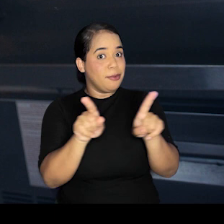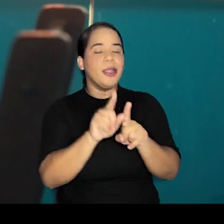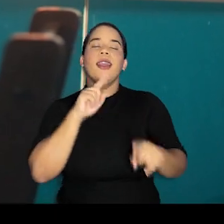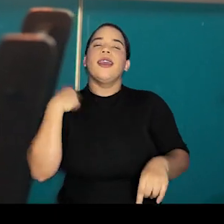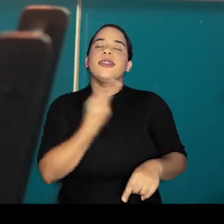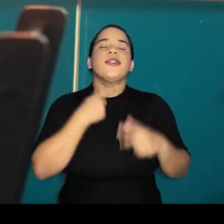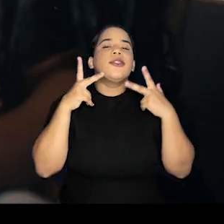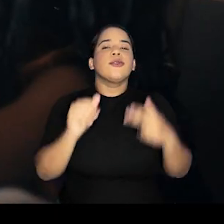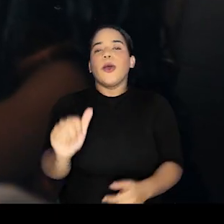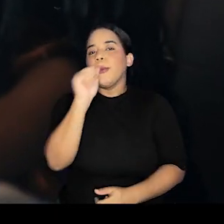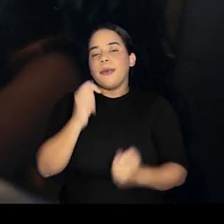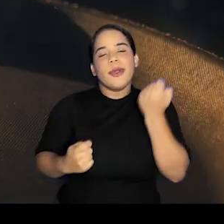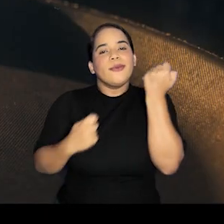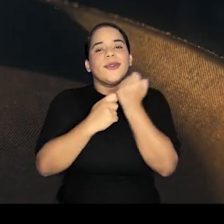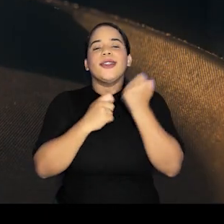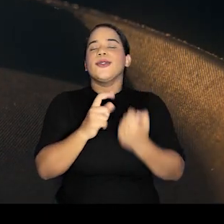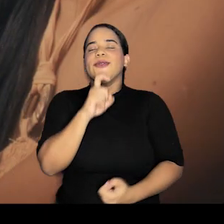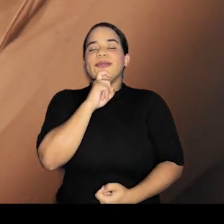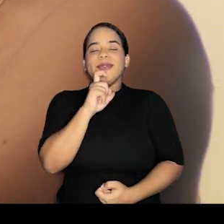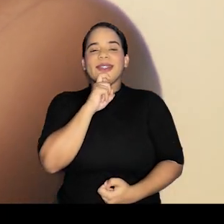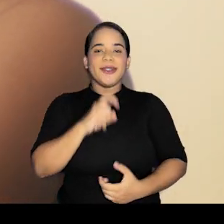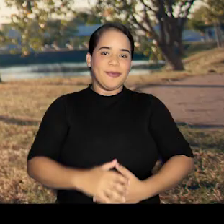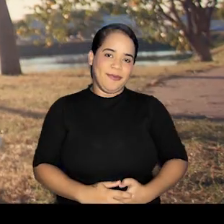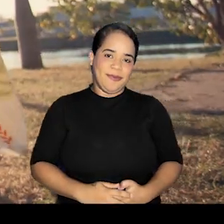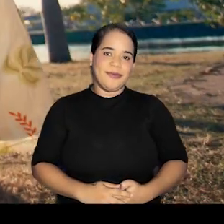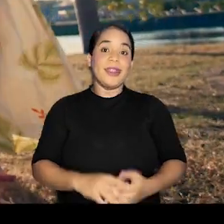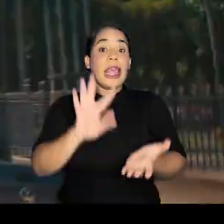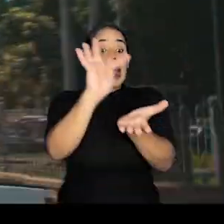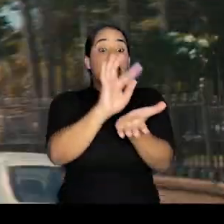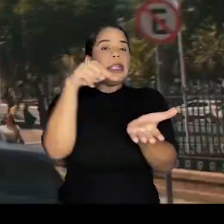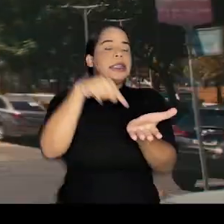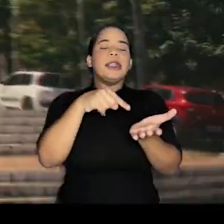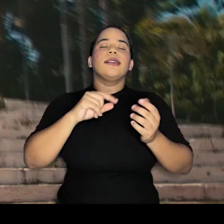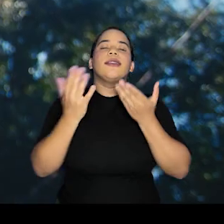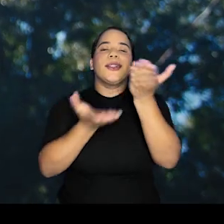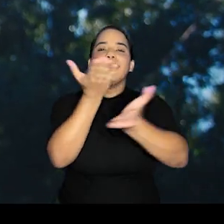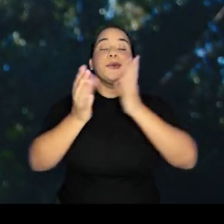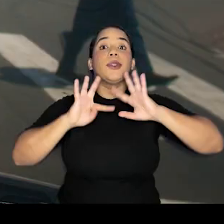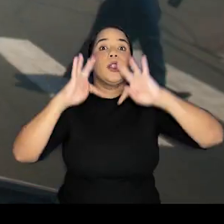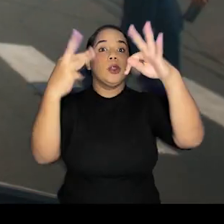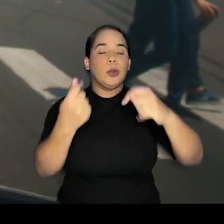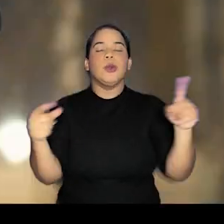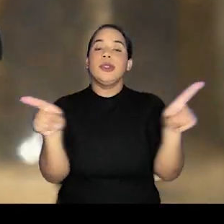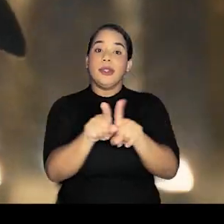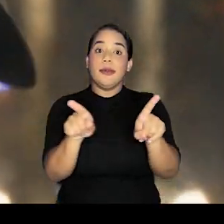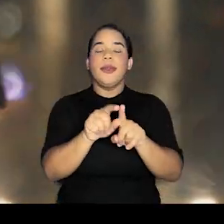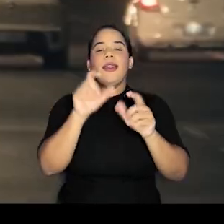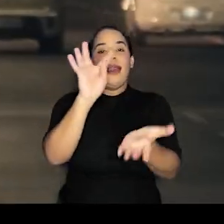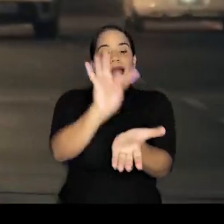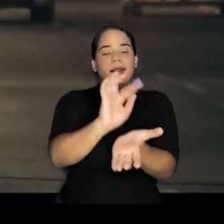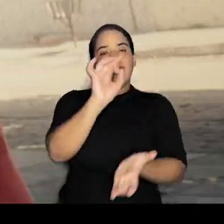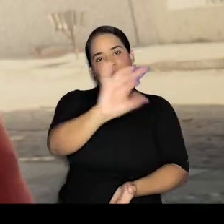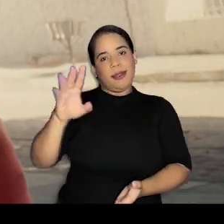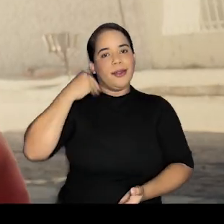que a gente degusta cristalina e cajuinamente gelada. Existe a Teresina que abraça a todos e também existe